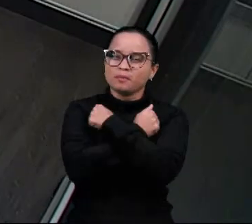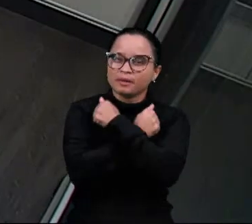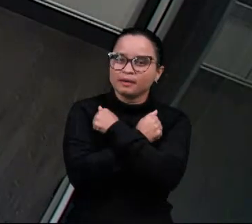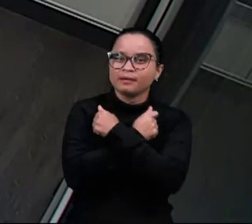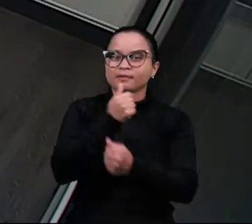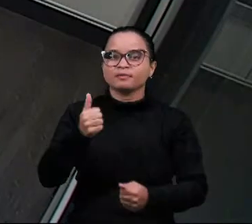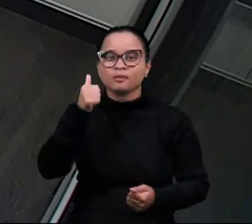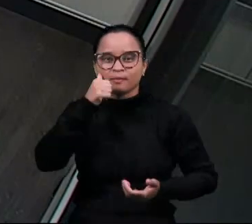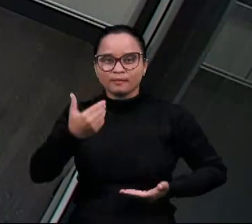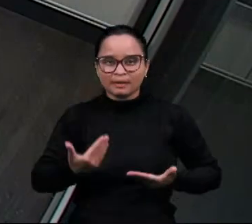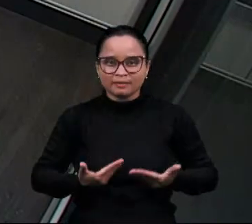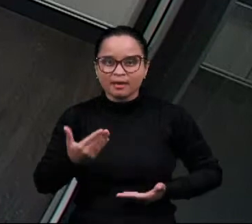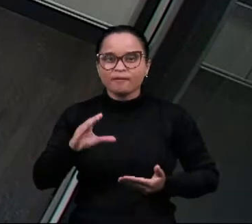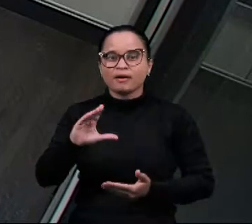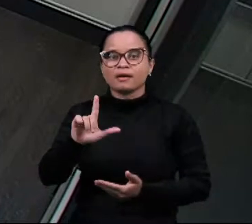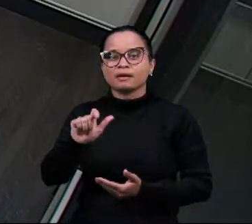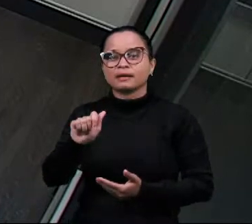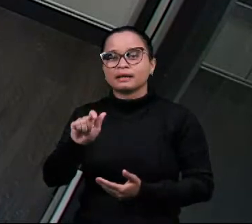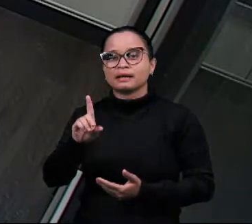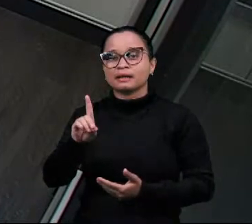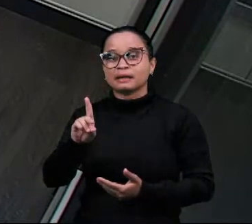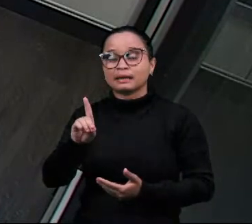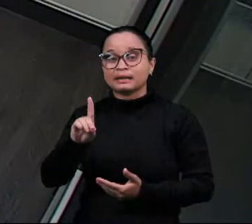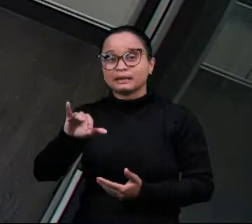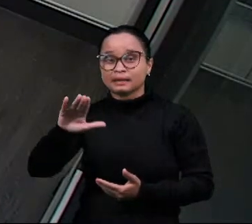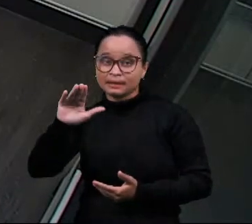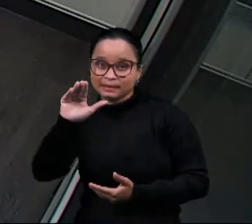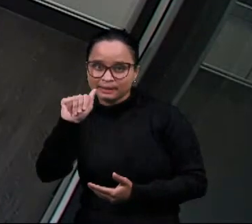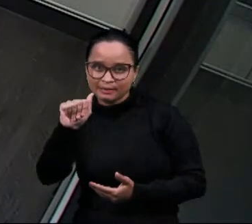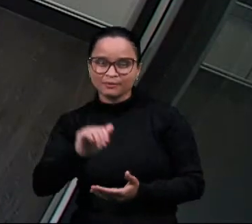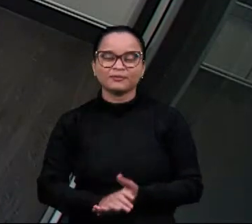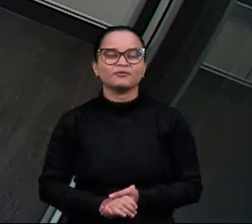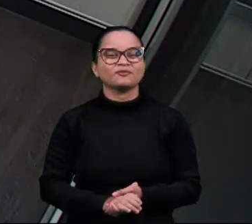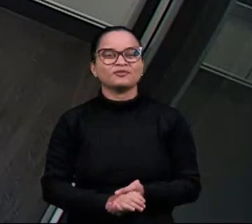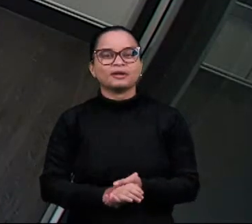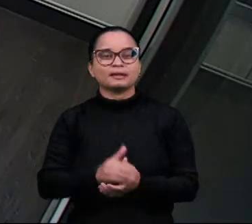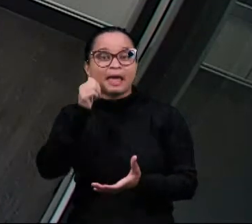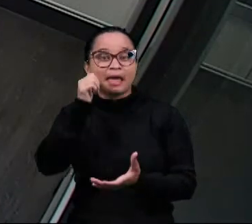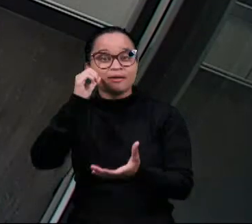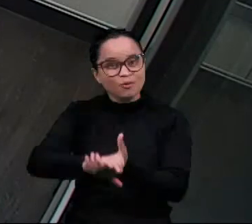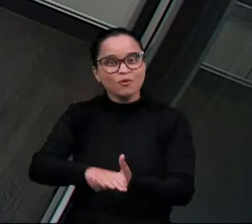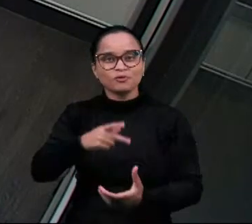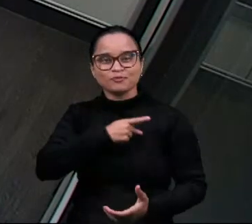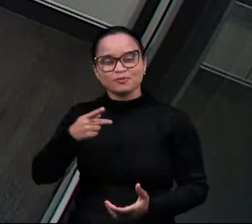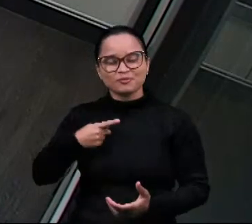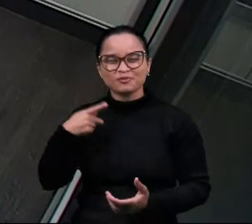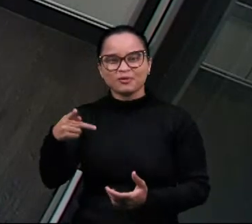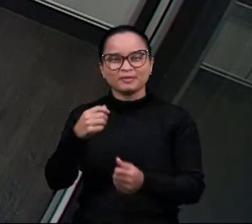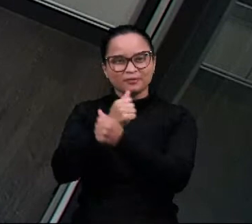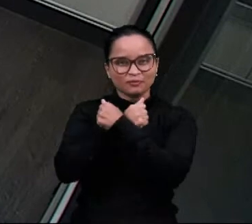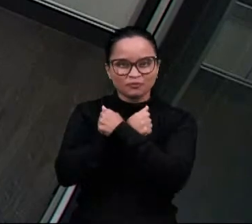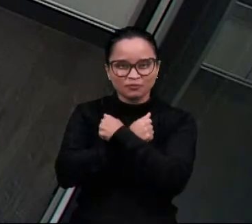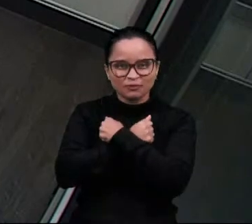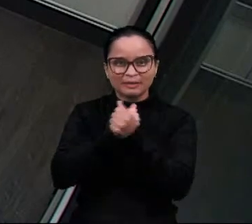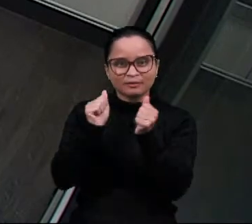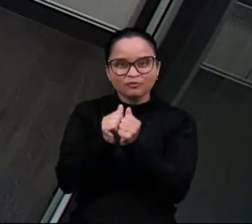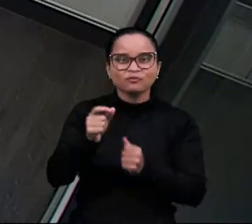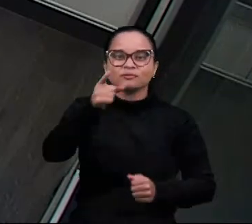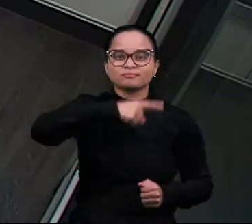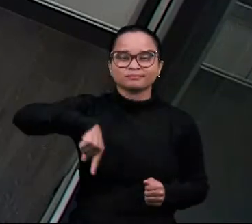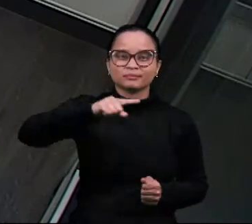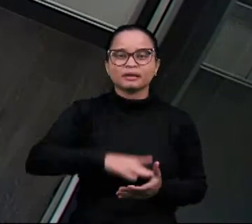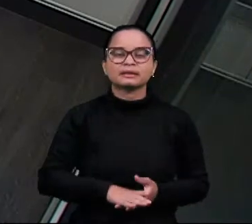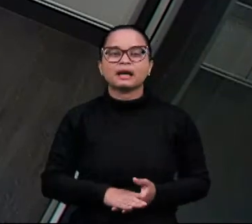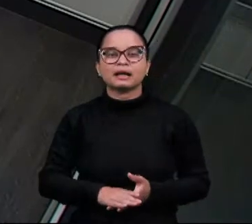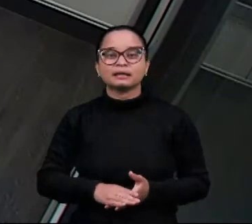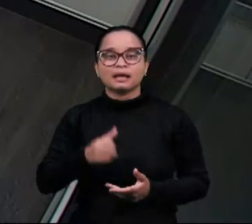Irmã Cláudia, um grande abraço. Por certo, aí tá em oração, no clamor, tá aí participando conosco. A filha Isabel, né? A Isabela, né? Que tem